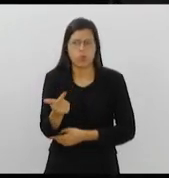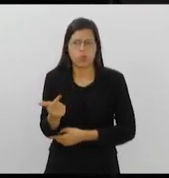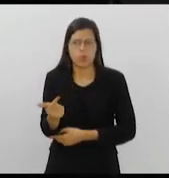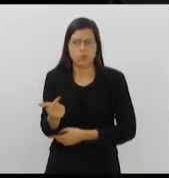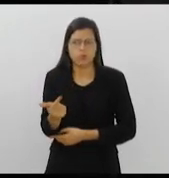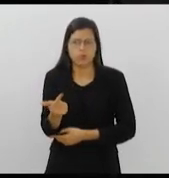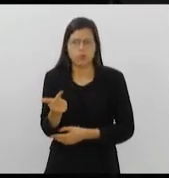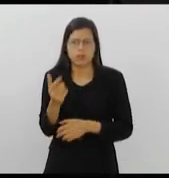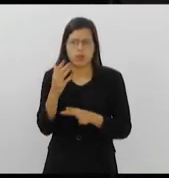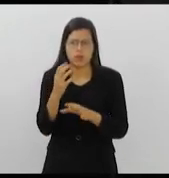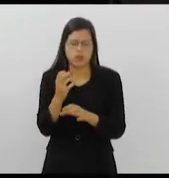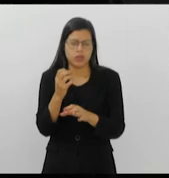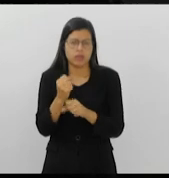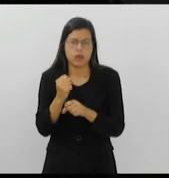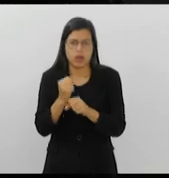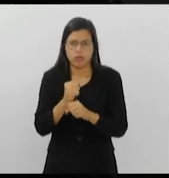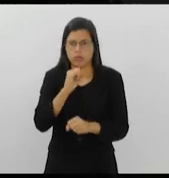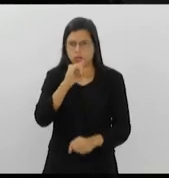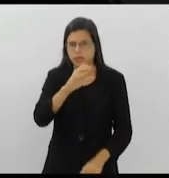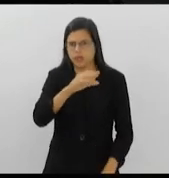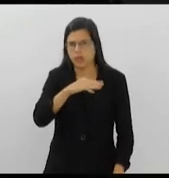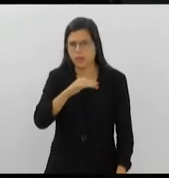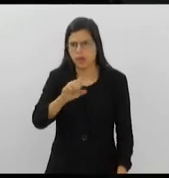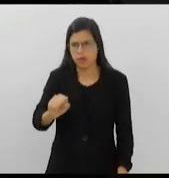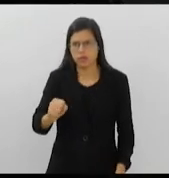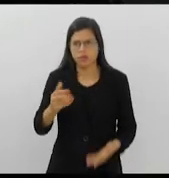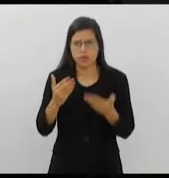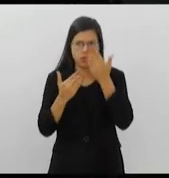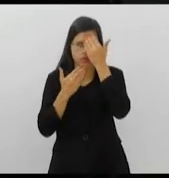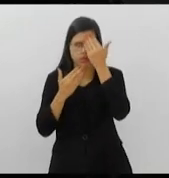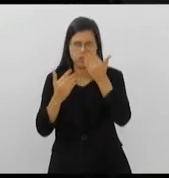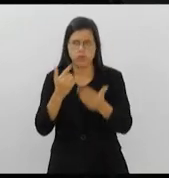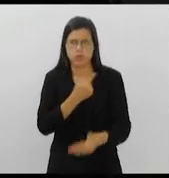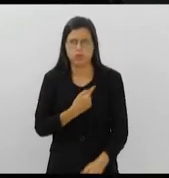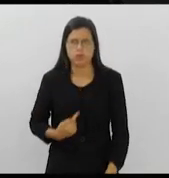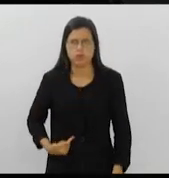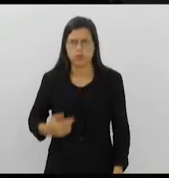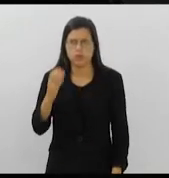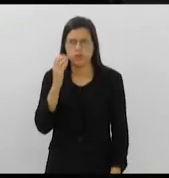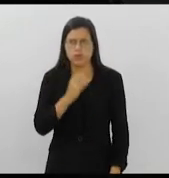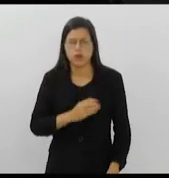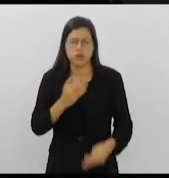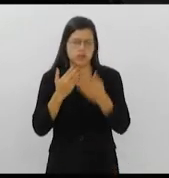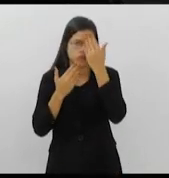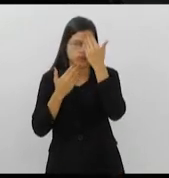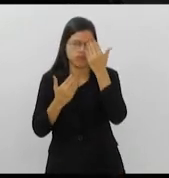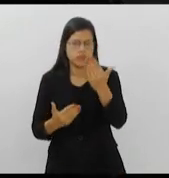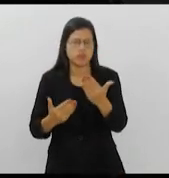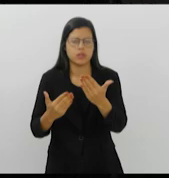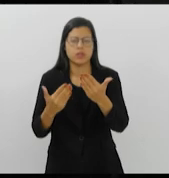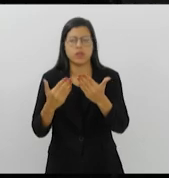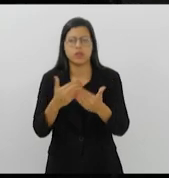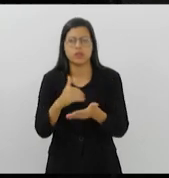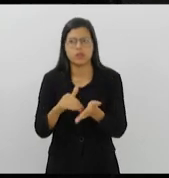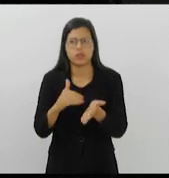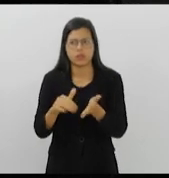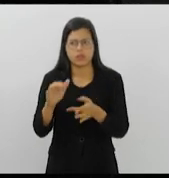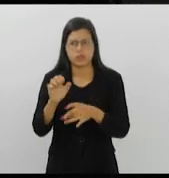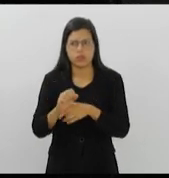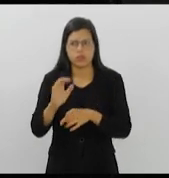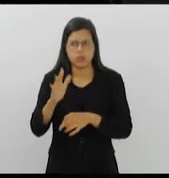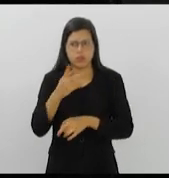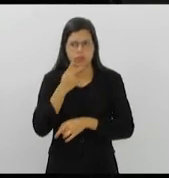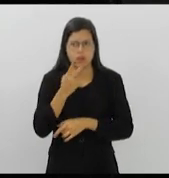grandes somas de ICMS. Então, eu quero agradecer ao governador, agradecer à Secretaria de Estado. E eu já falei com